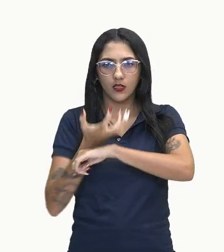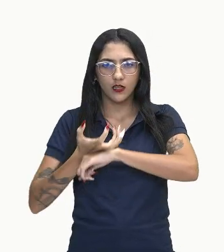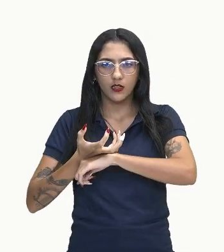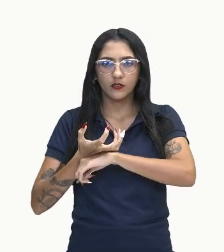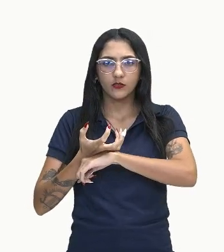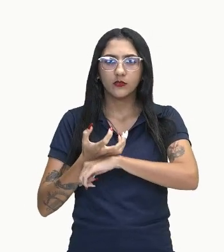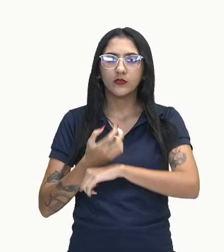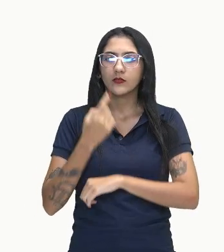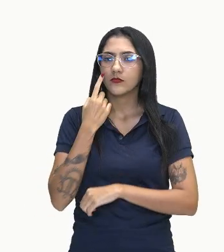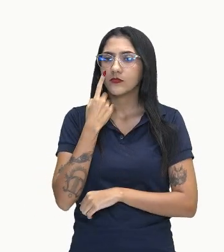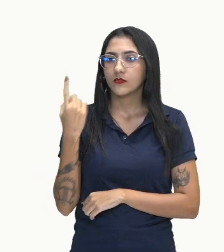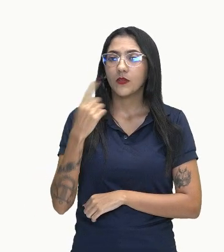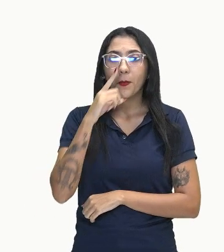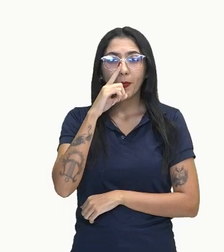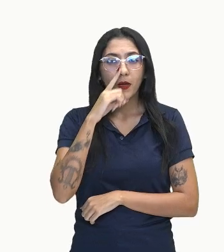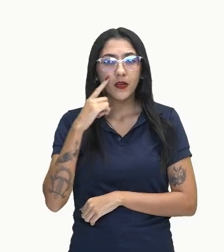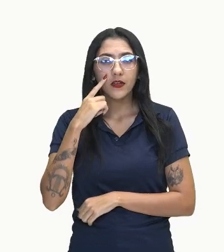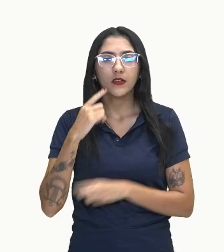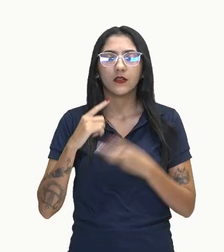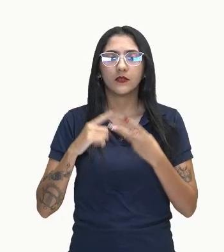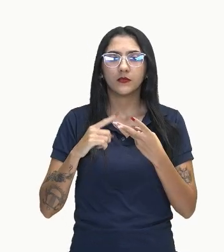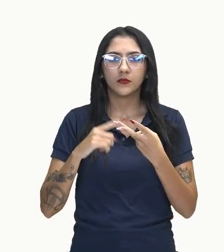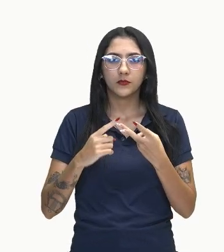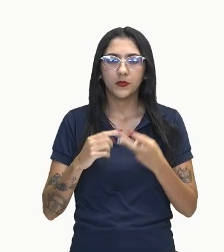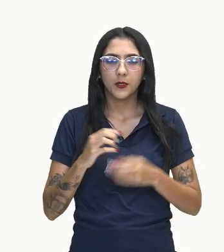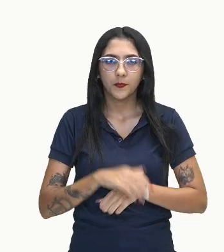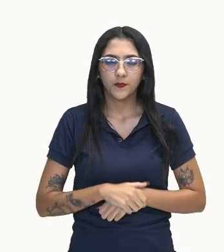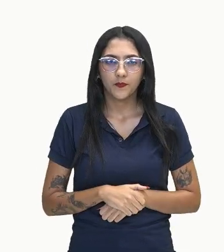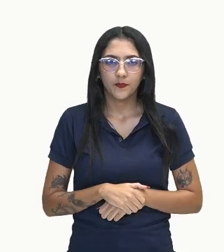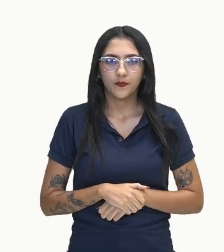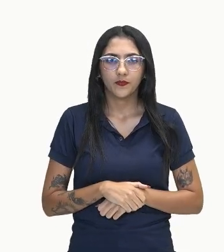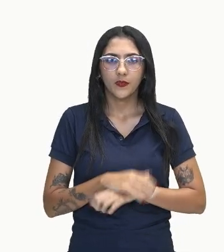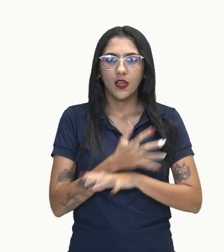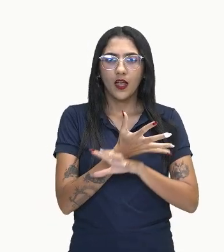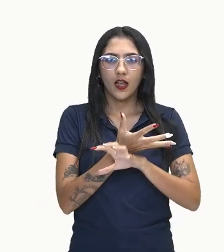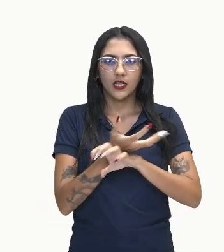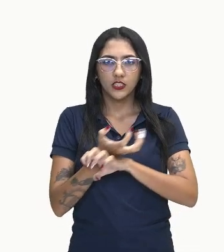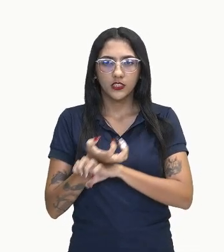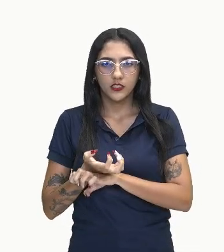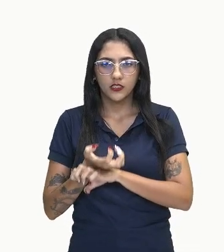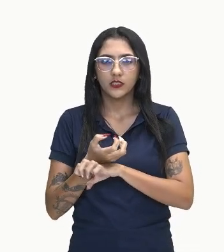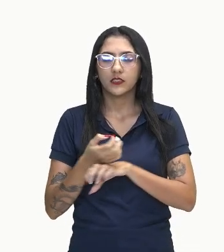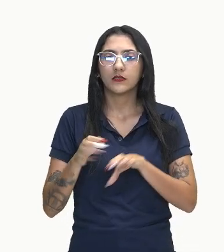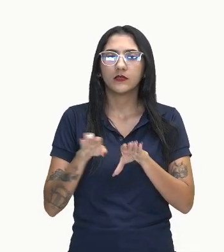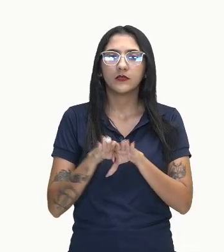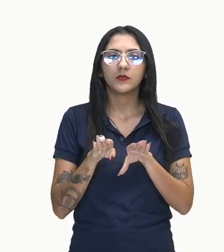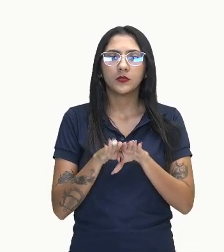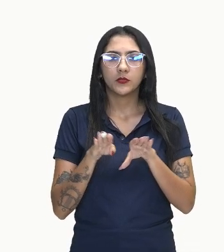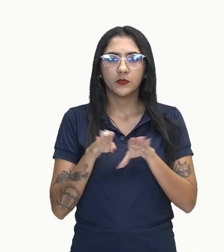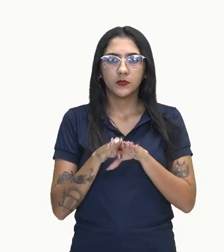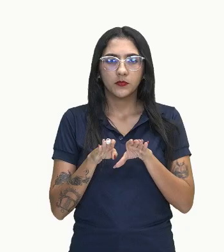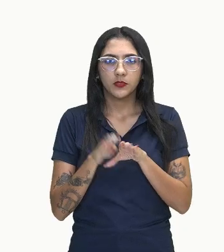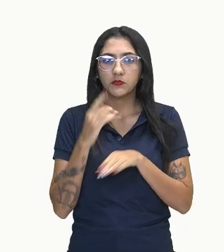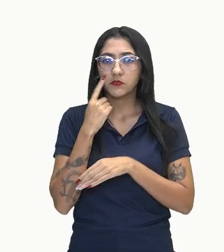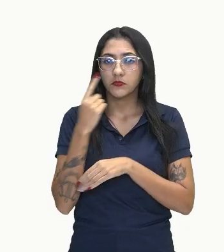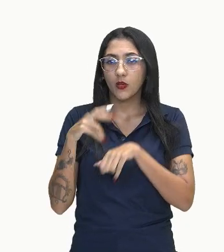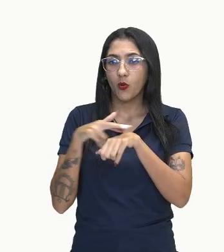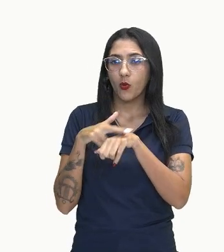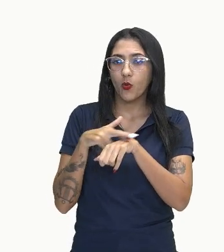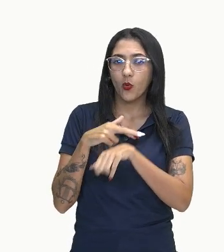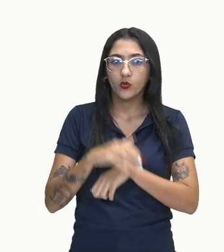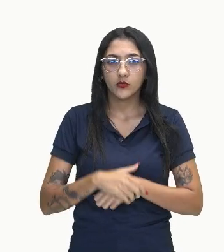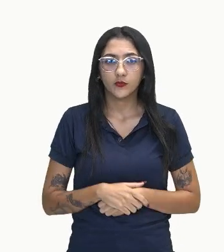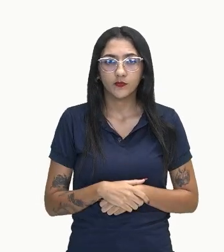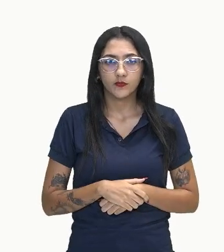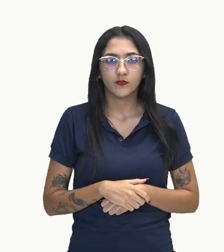do Brasil, a caatinga, que já pega a região nordeste em sua grande parte, né? Os